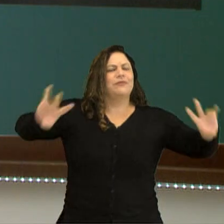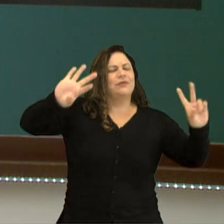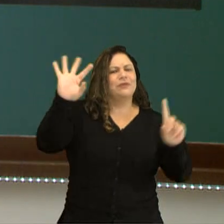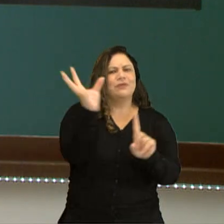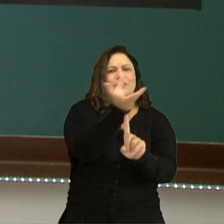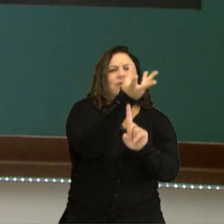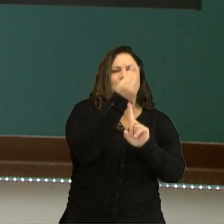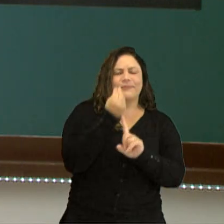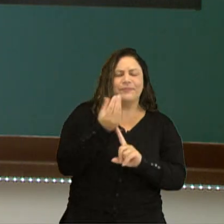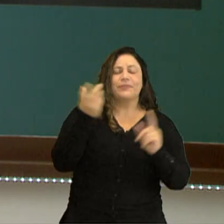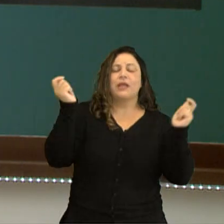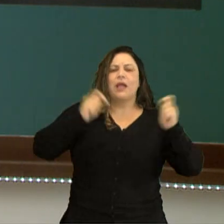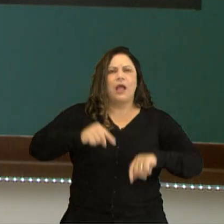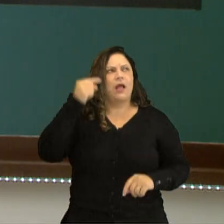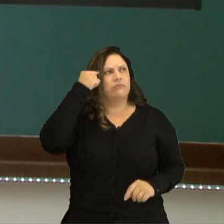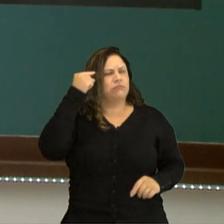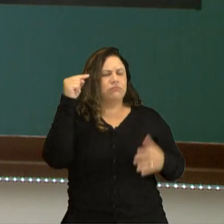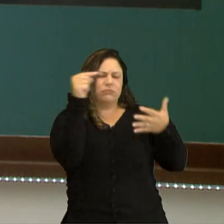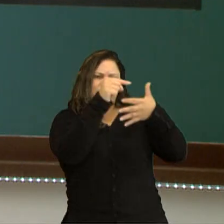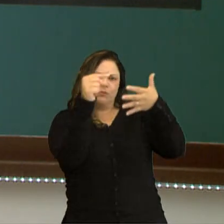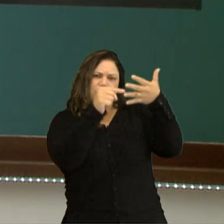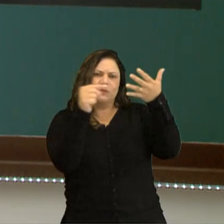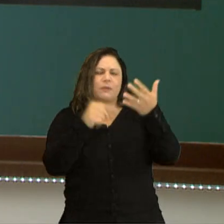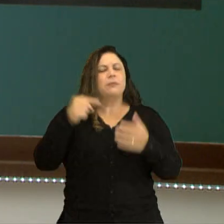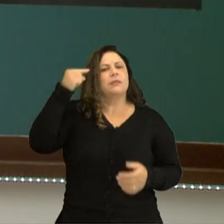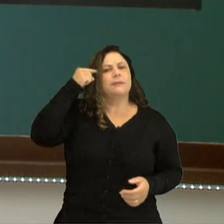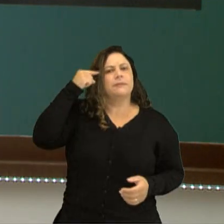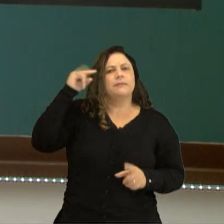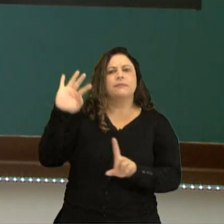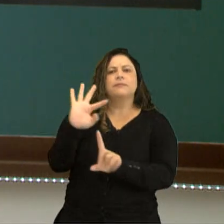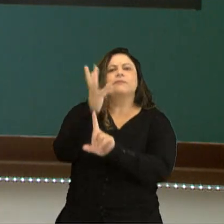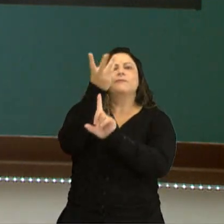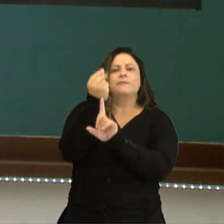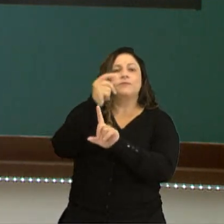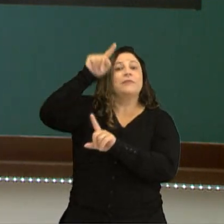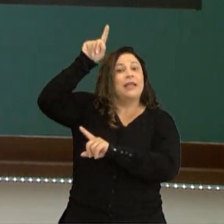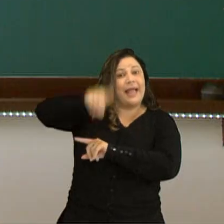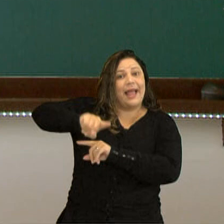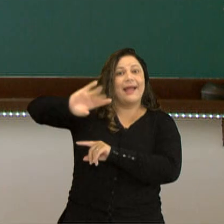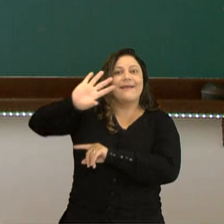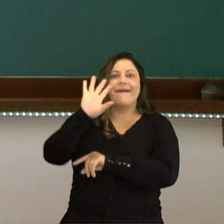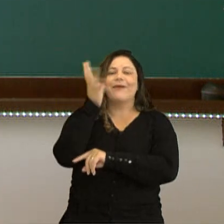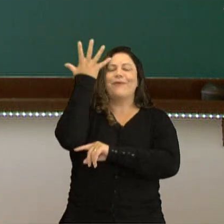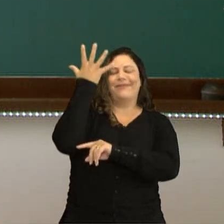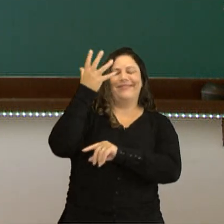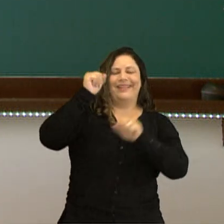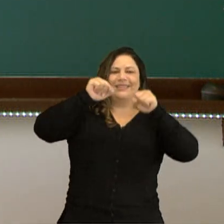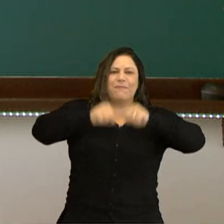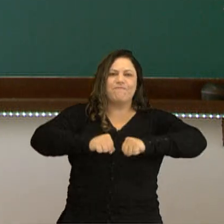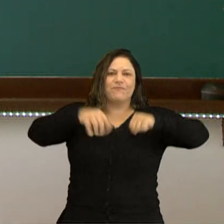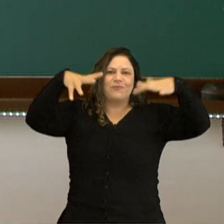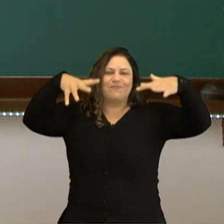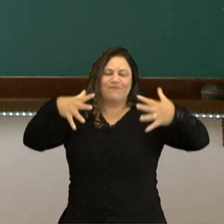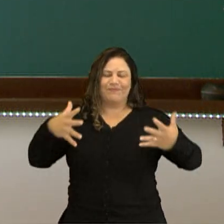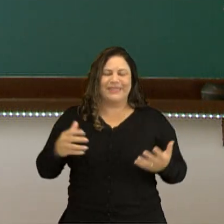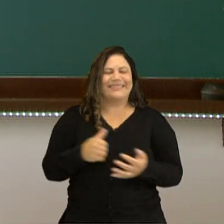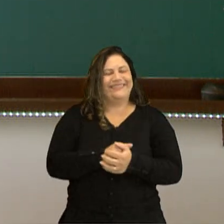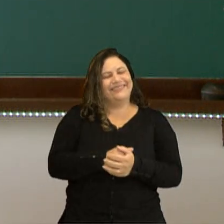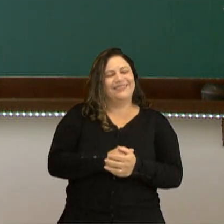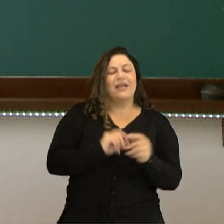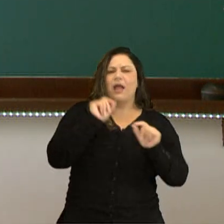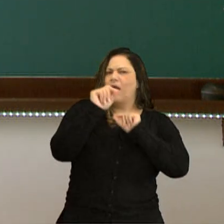arte. E é aí que acontece a mágica. Você não necessariamente